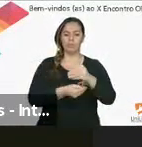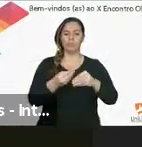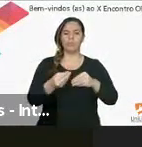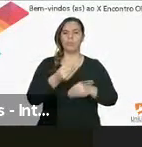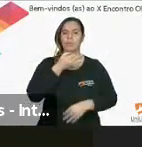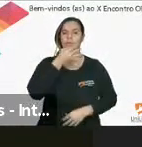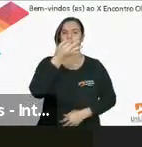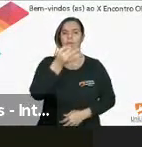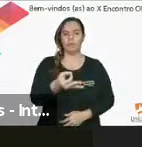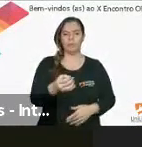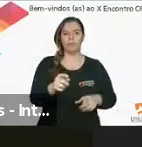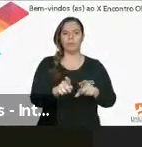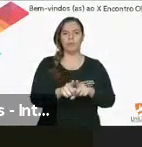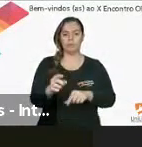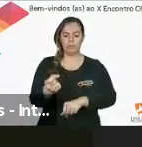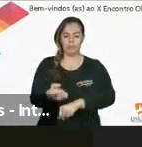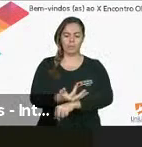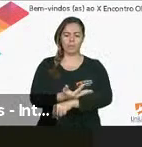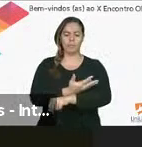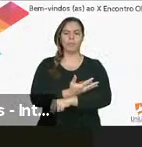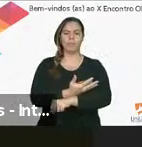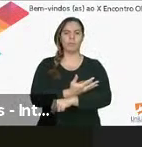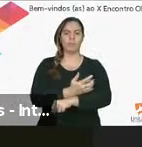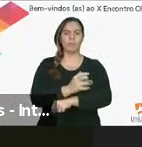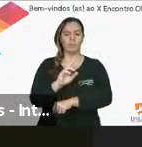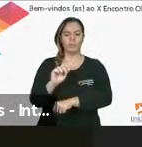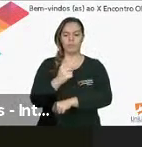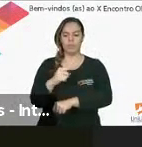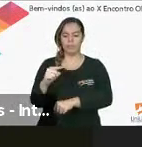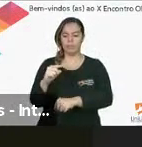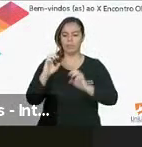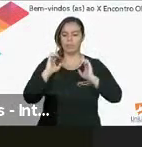e emocional e racionalmente ético.